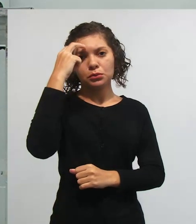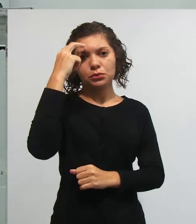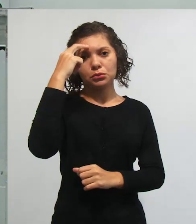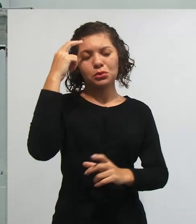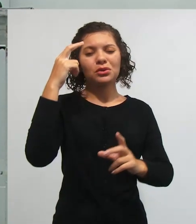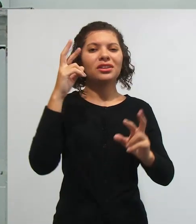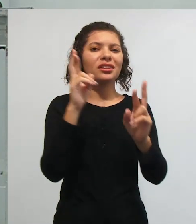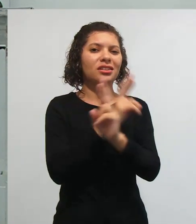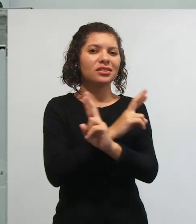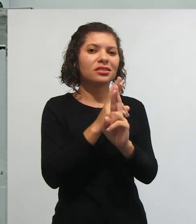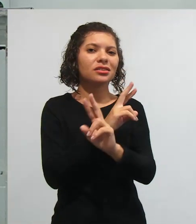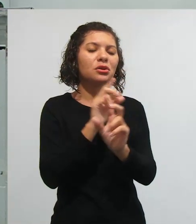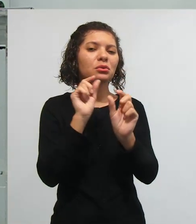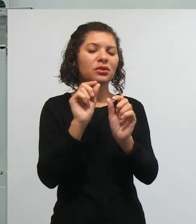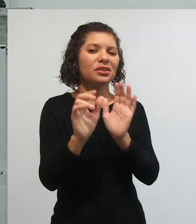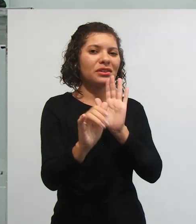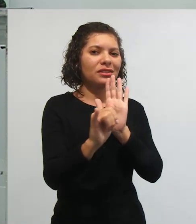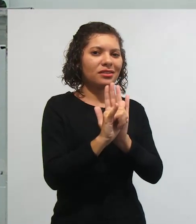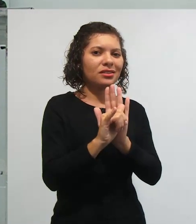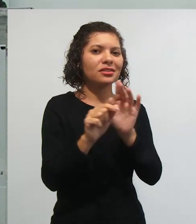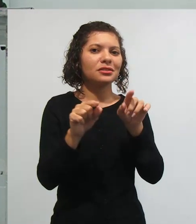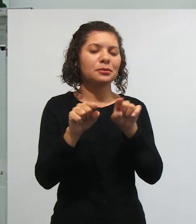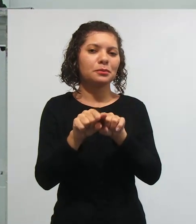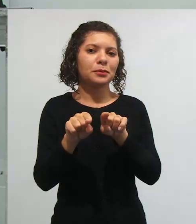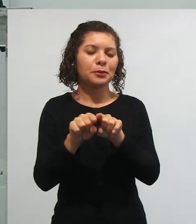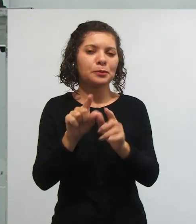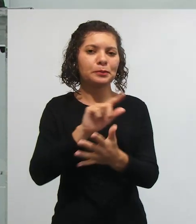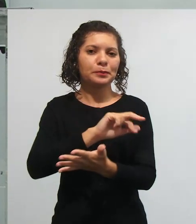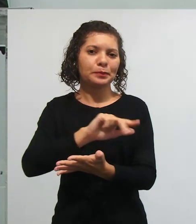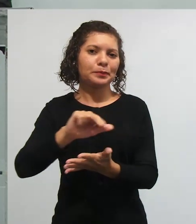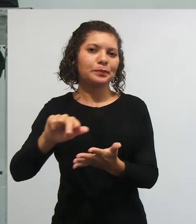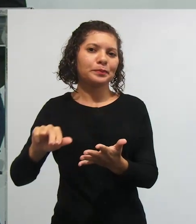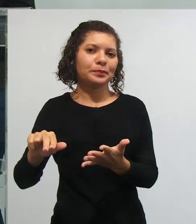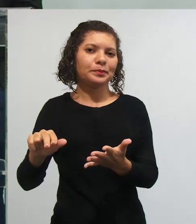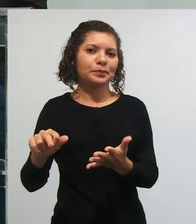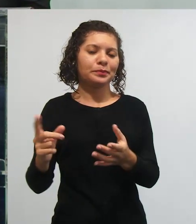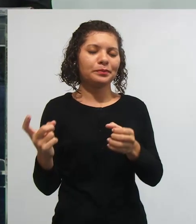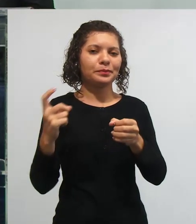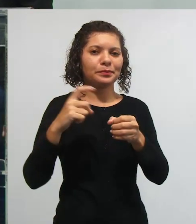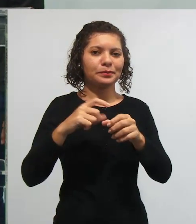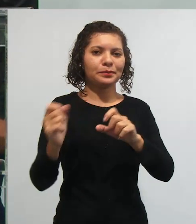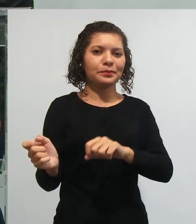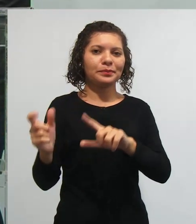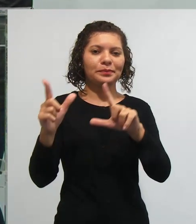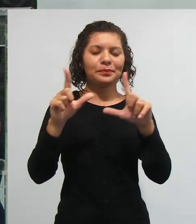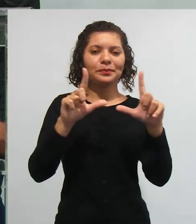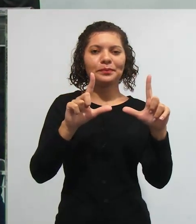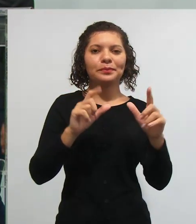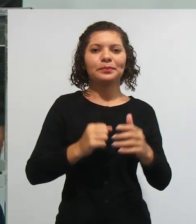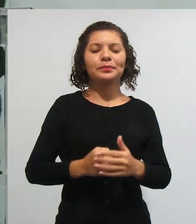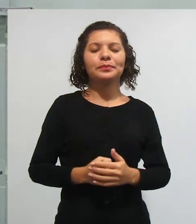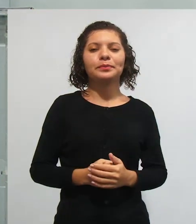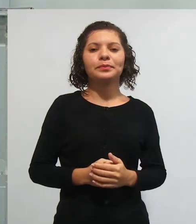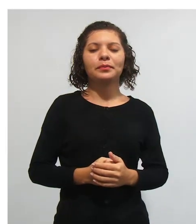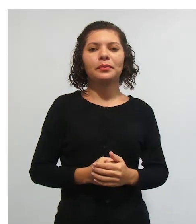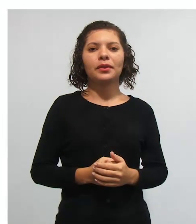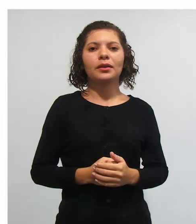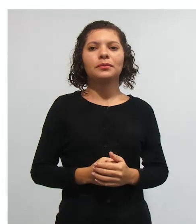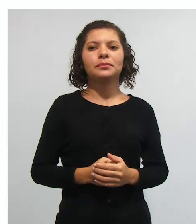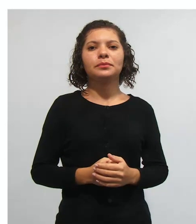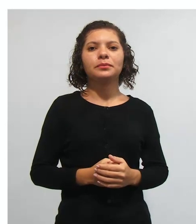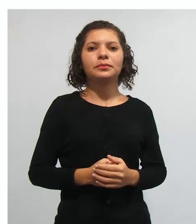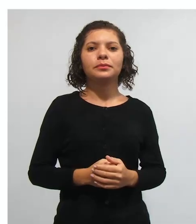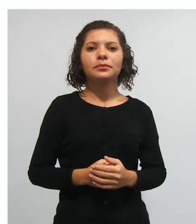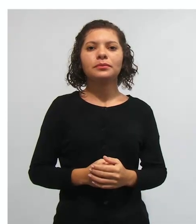relação com a diferença e com a identidade que nós temos Vamos lá pra gente finalizar